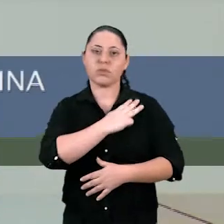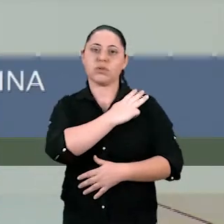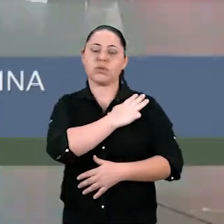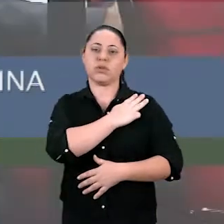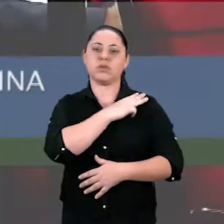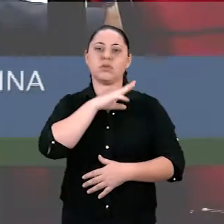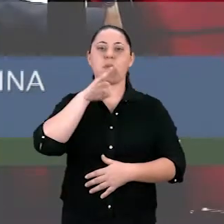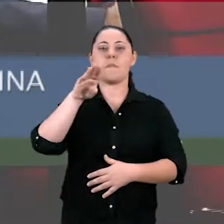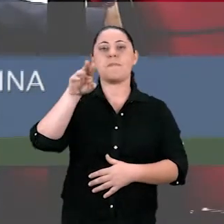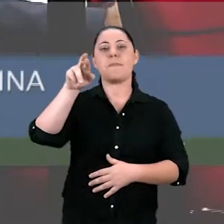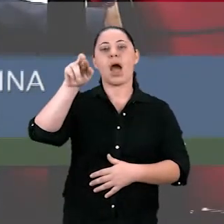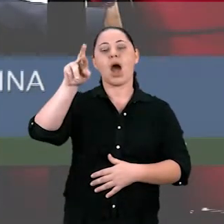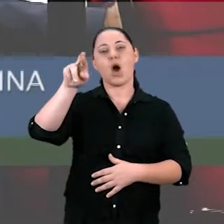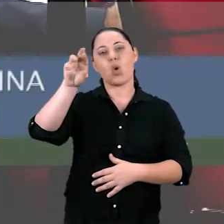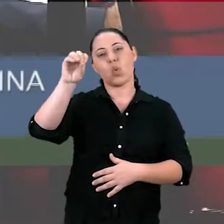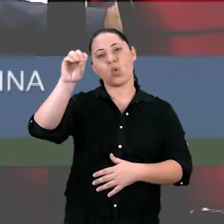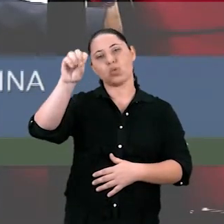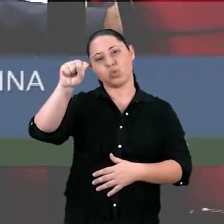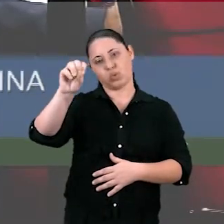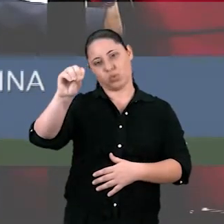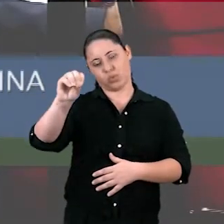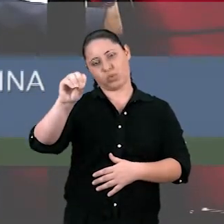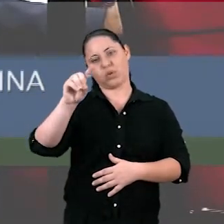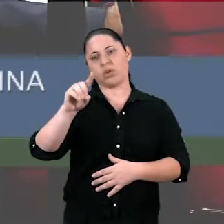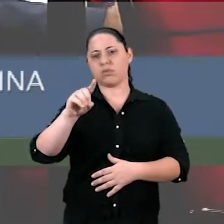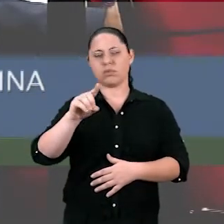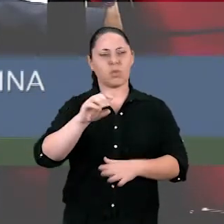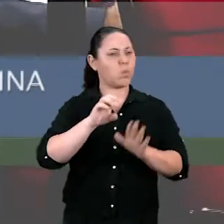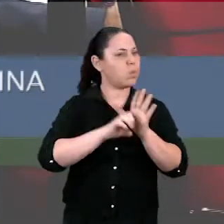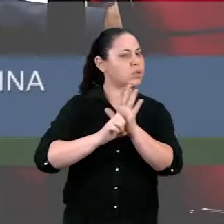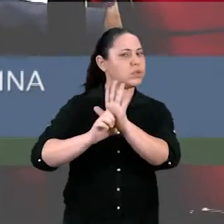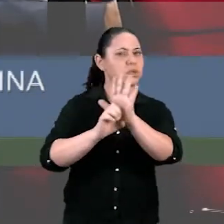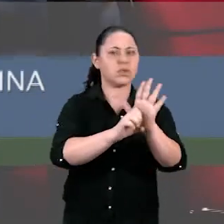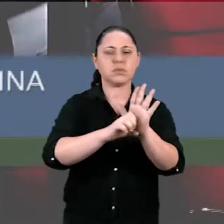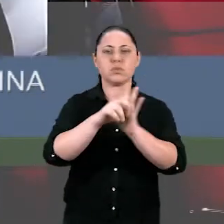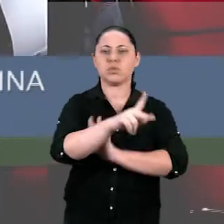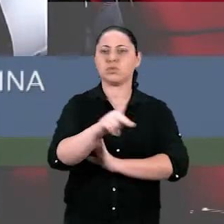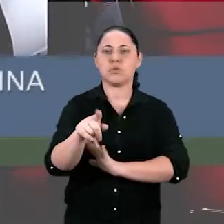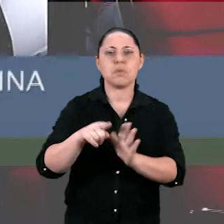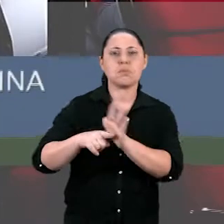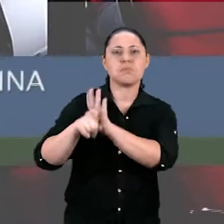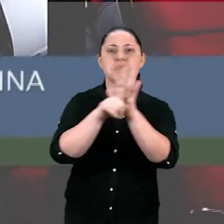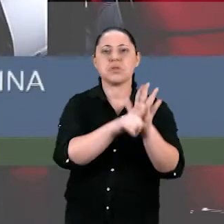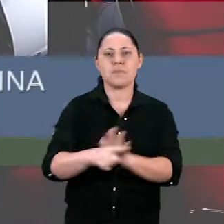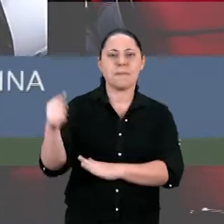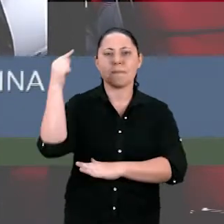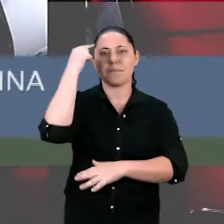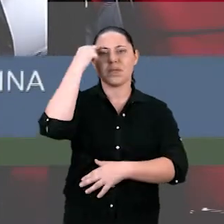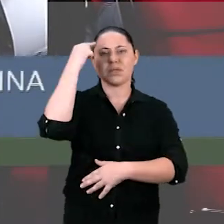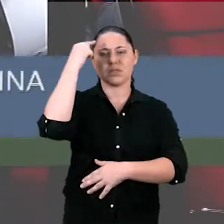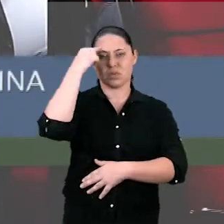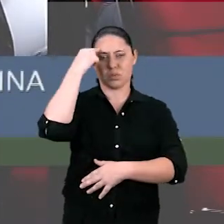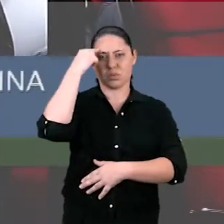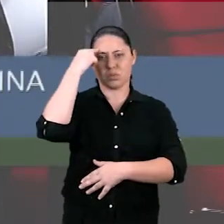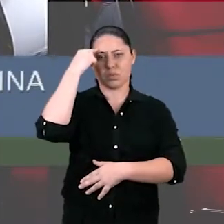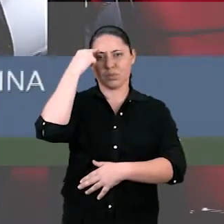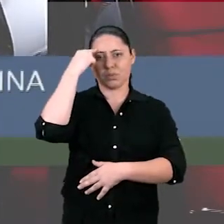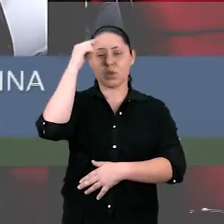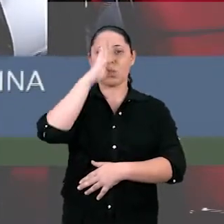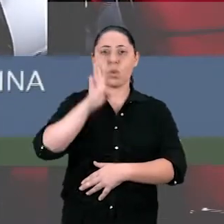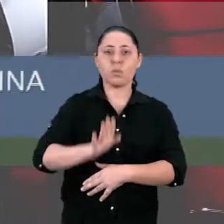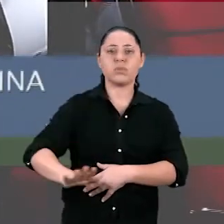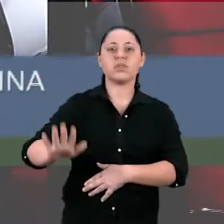ministro Luiz Roberto Barroso, um exemplo de professor, de pesquisador, pensador